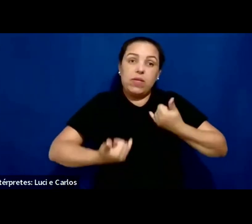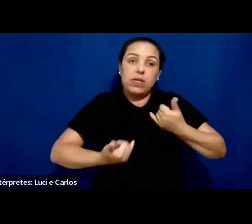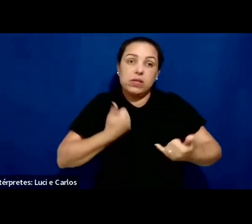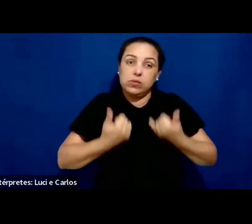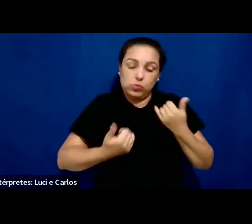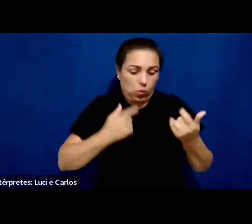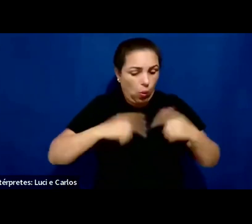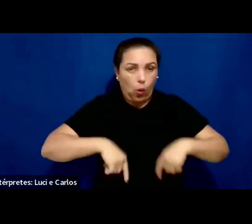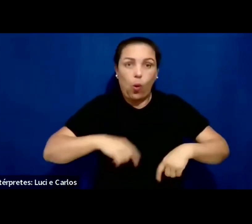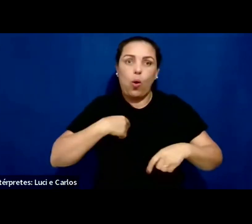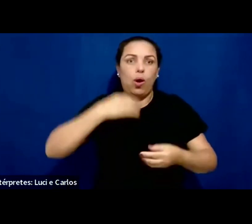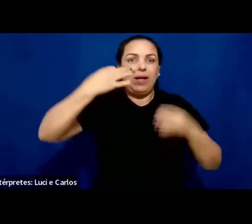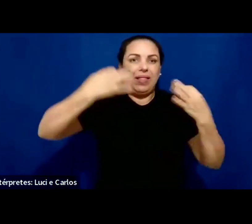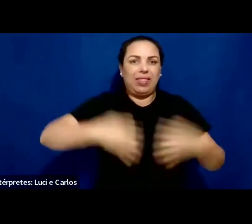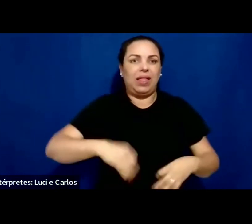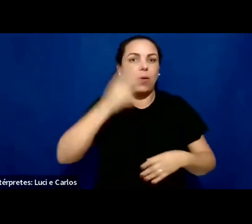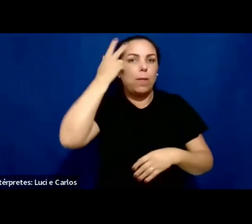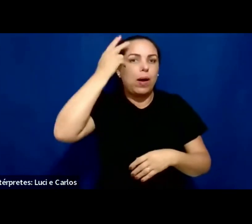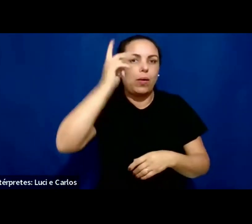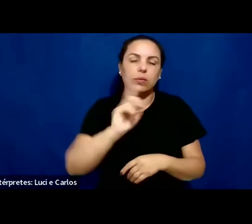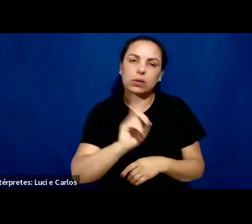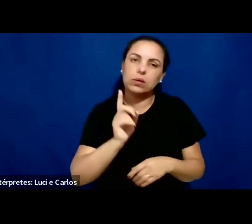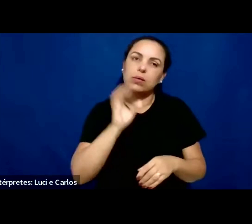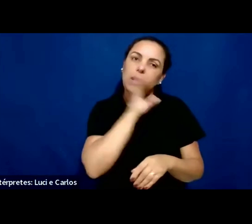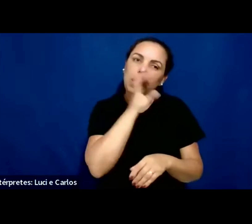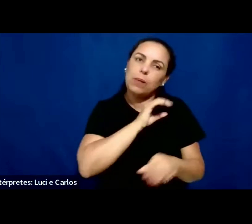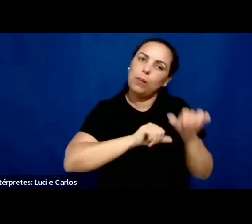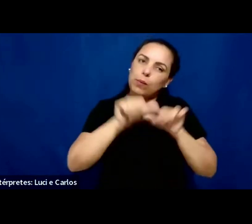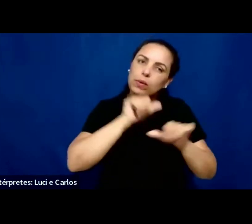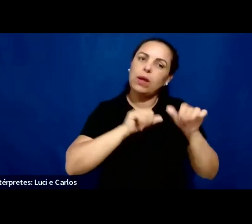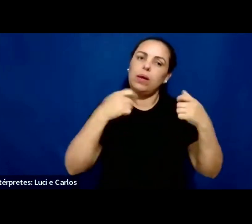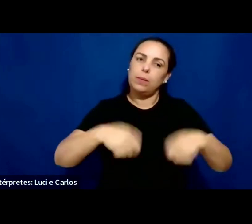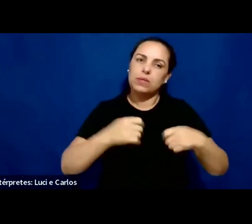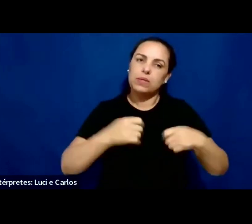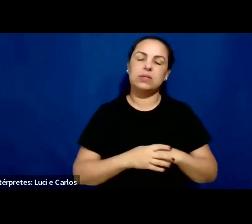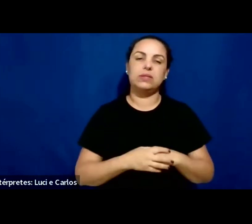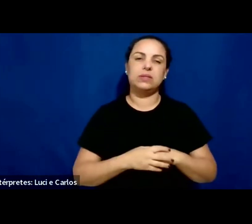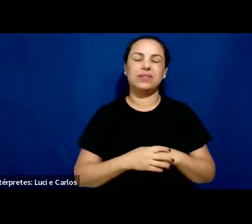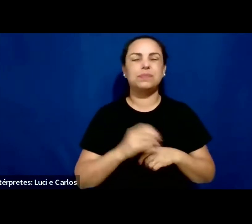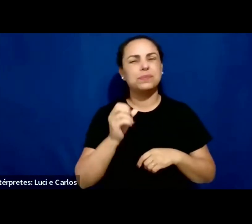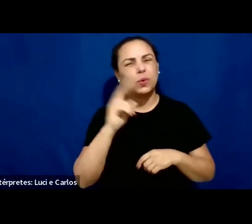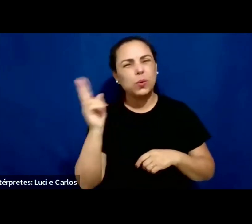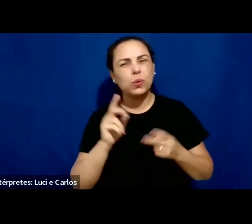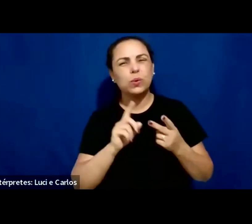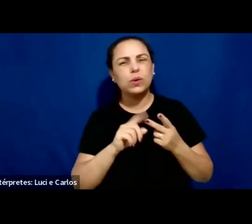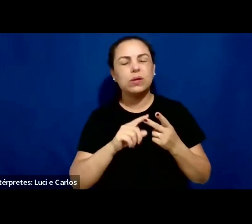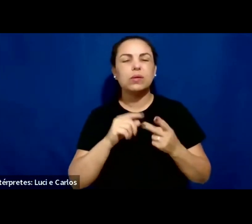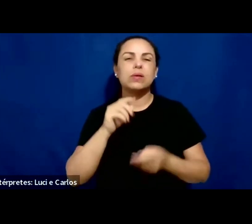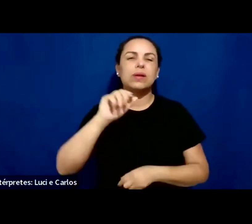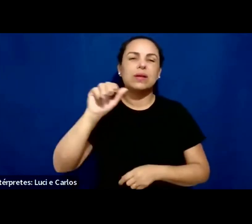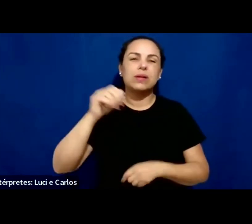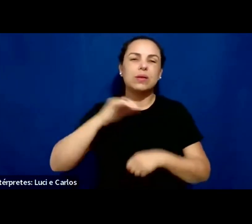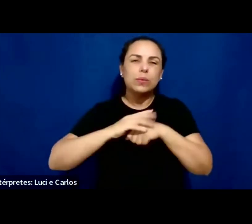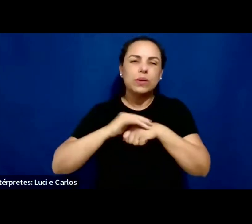dando sinais, né? E um dado muito importante: anemia por deficiência de